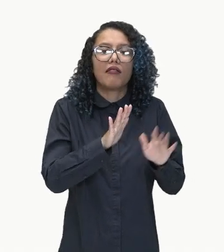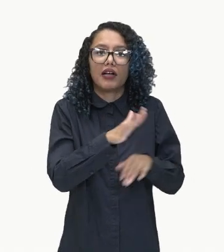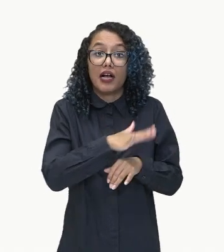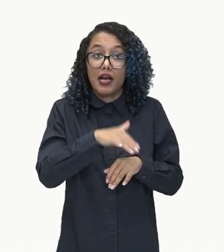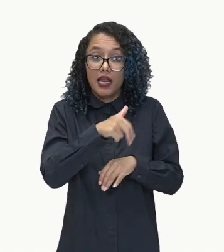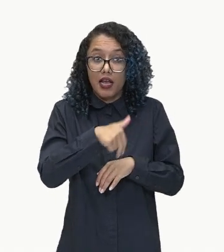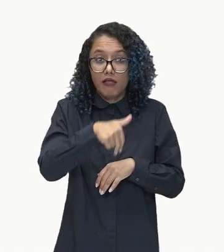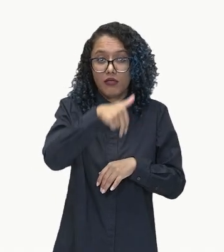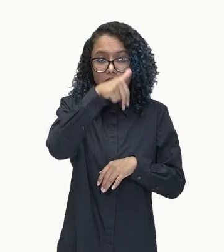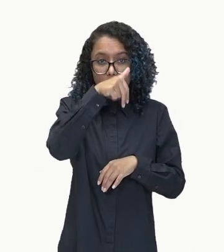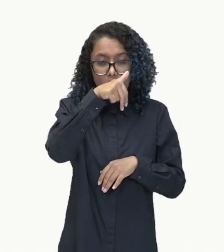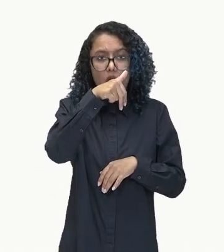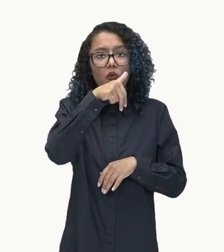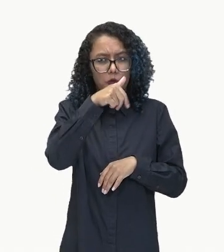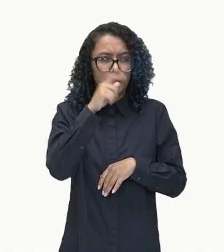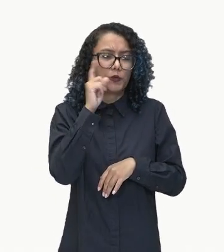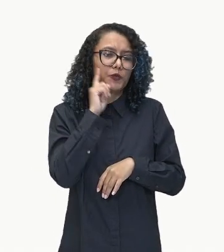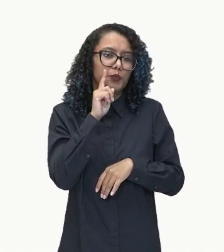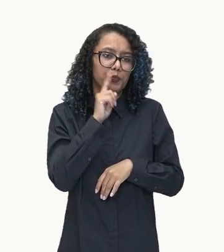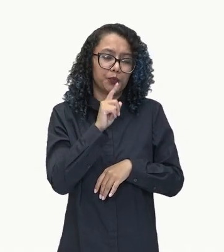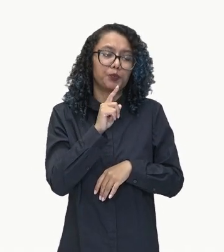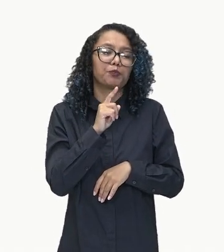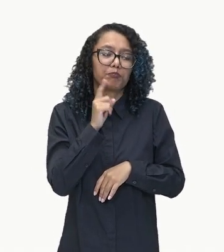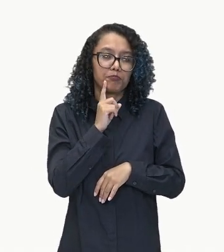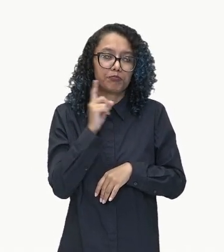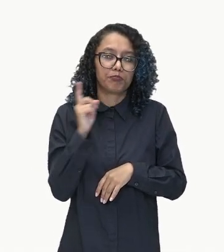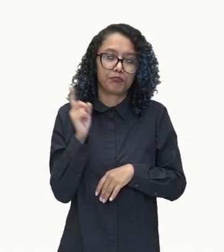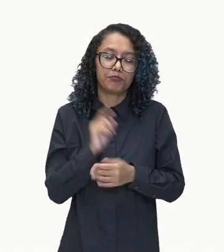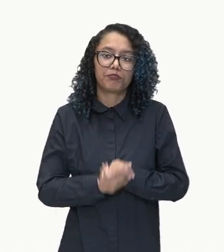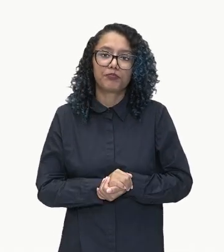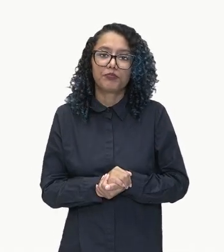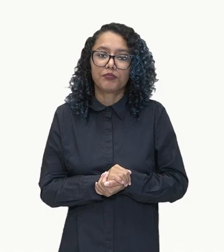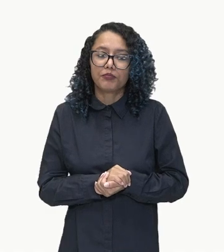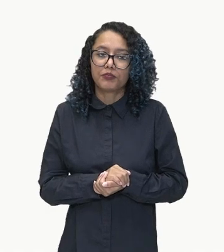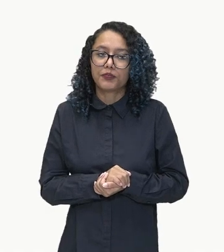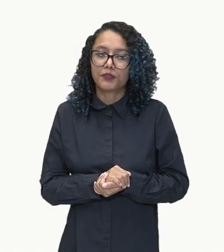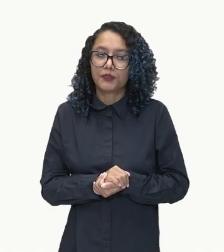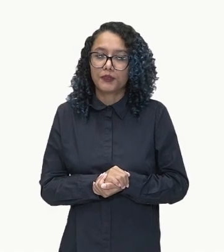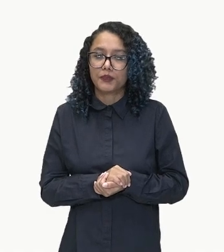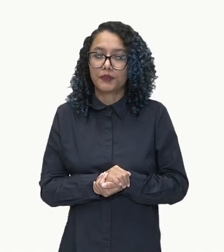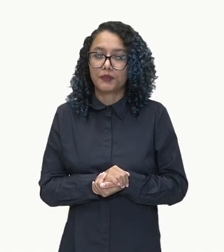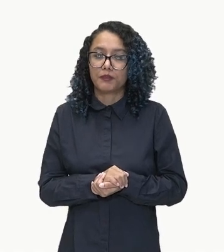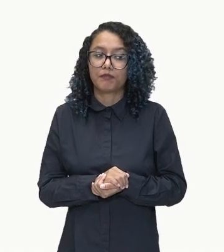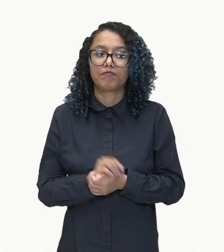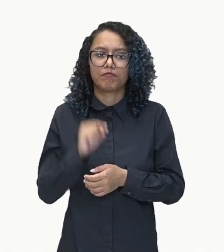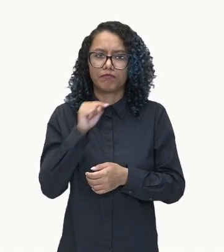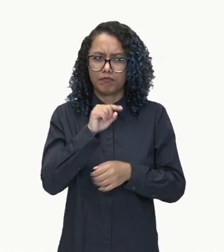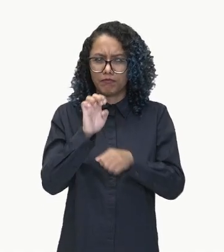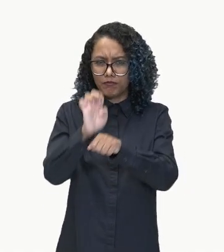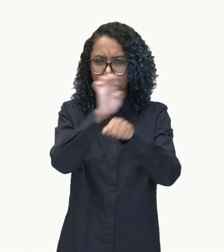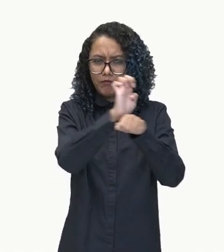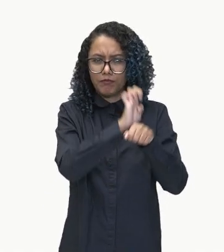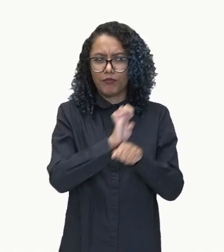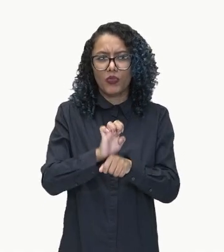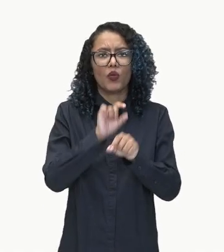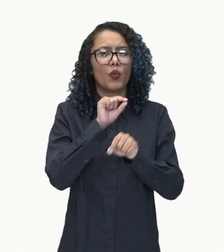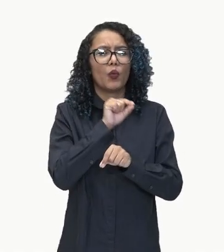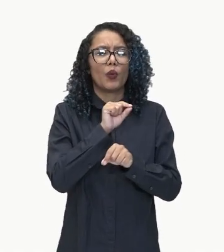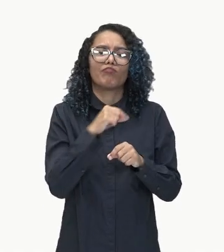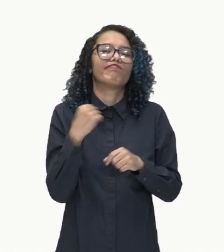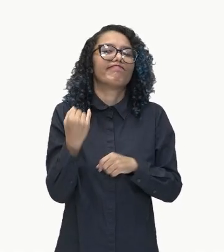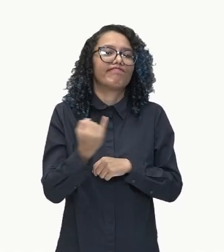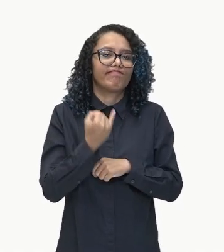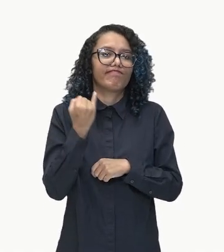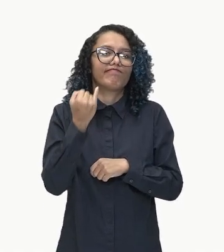dos Estados Unidos, essas áreas, gente, esses estados, eles acabaram tendo a sua importância, né, e